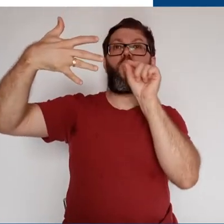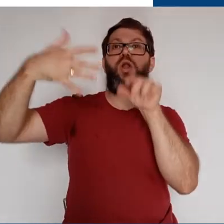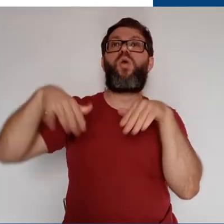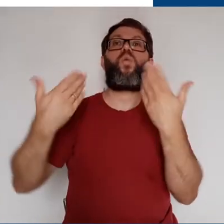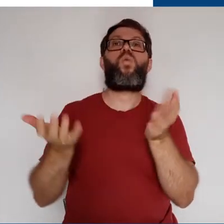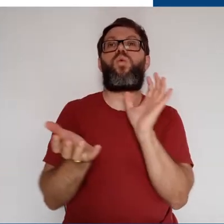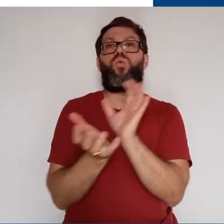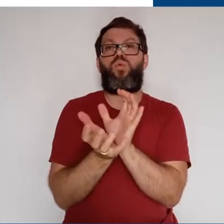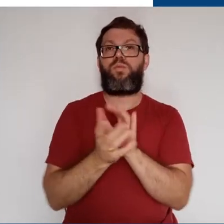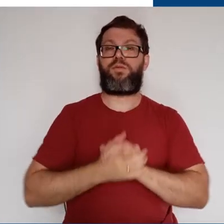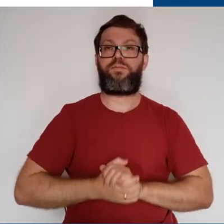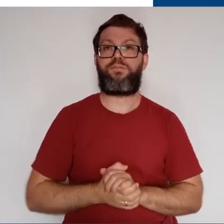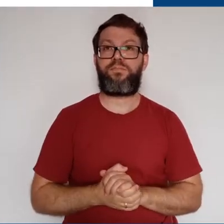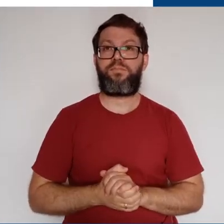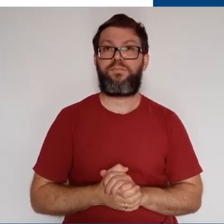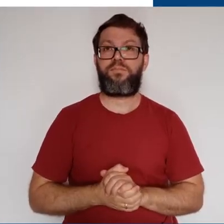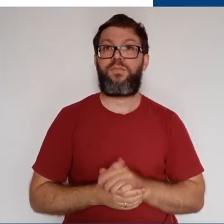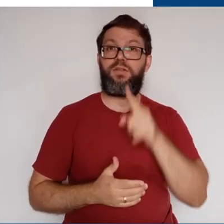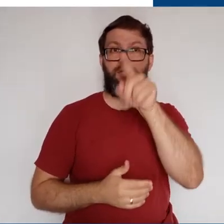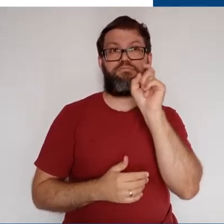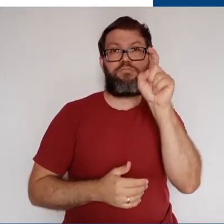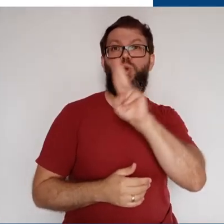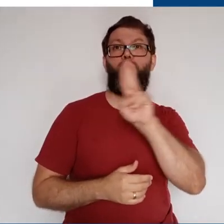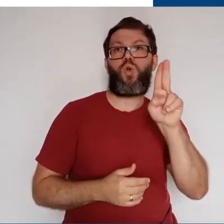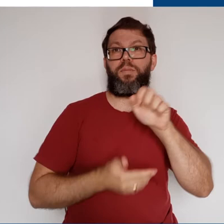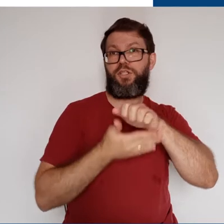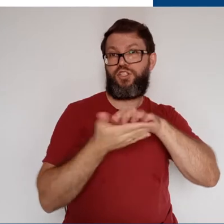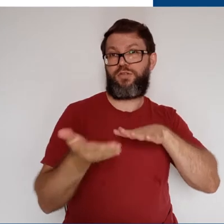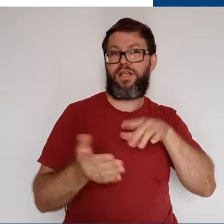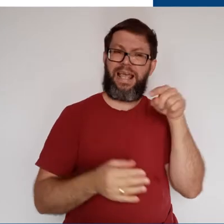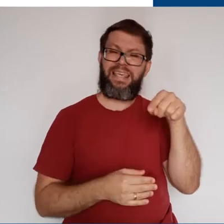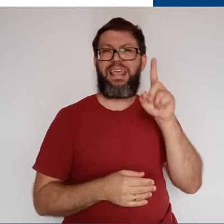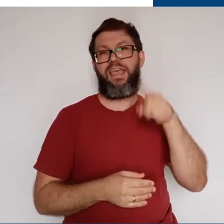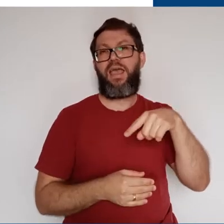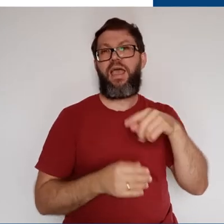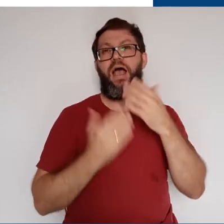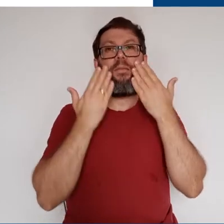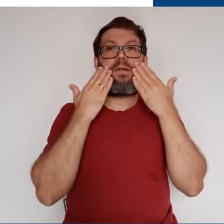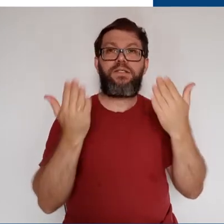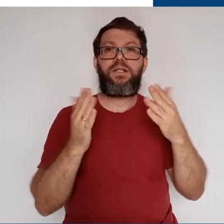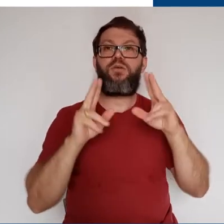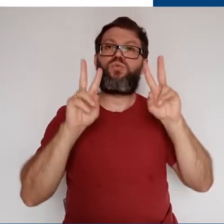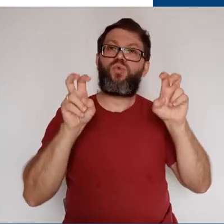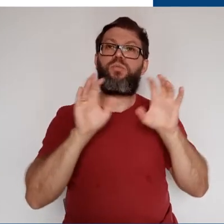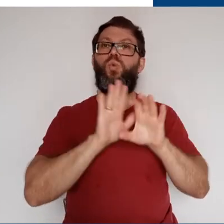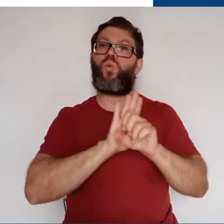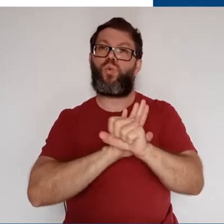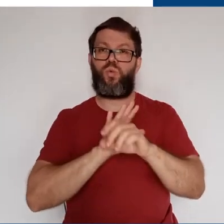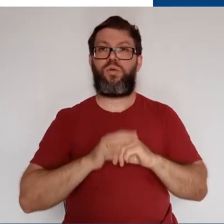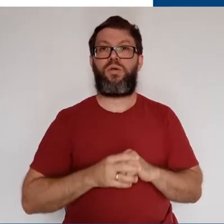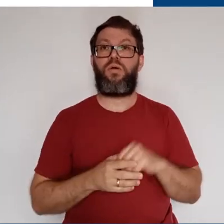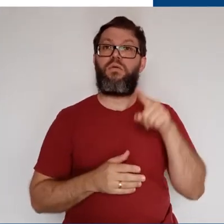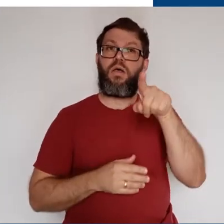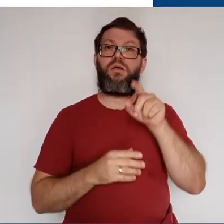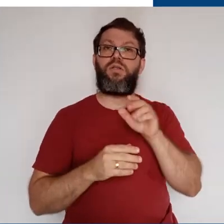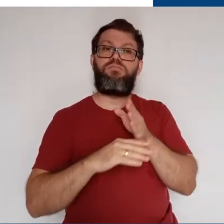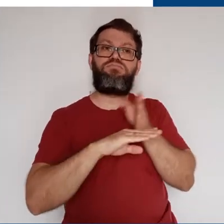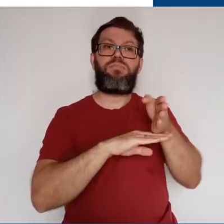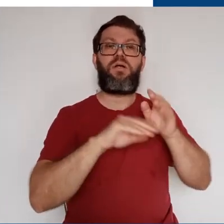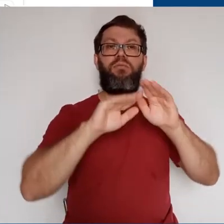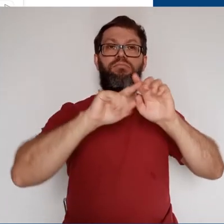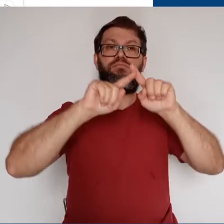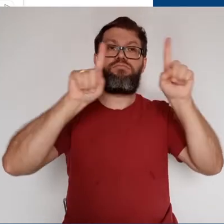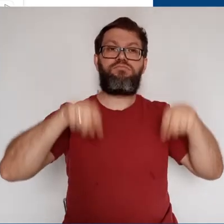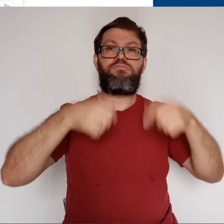turmas e selecionando a turma desejada ao clicar no nome da atividade que nesse caso a apresentação sobre a Google